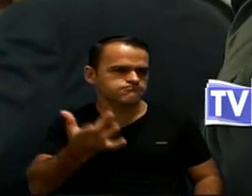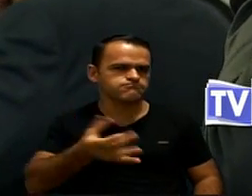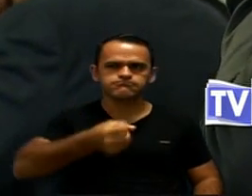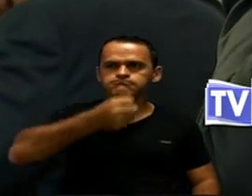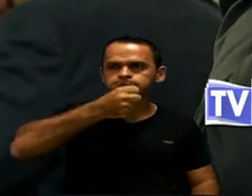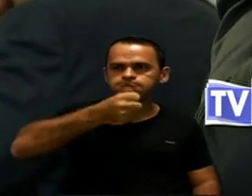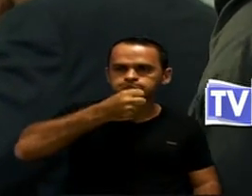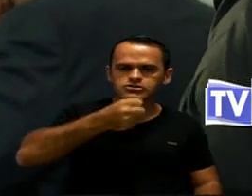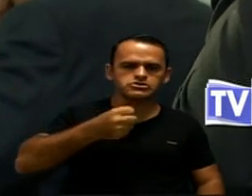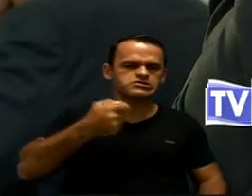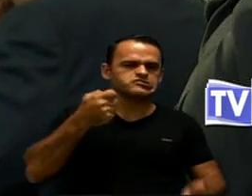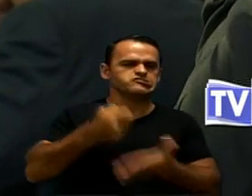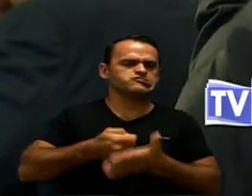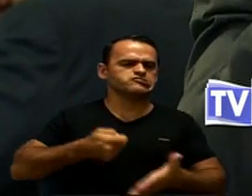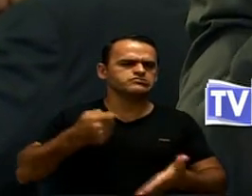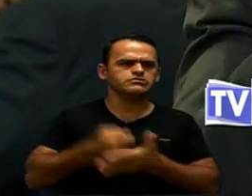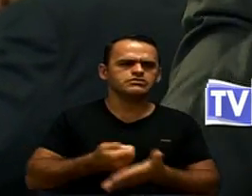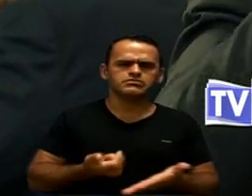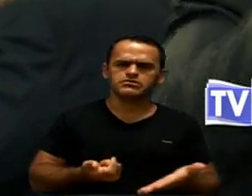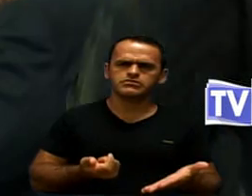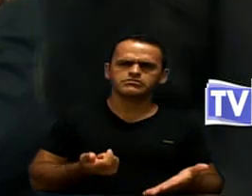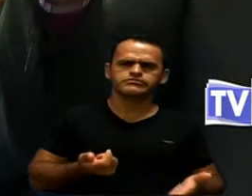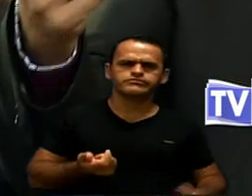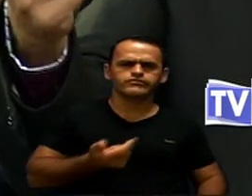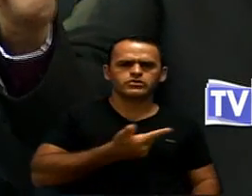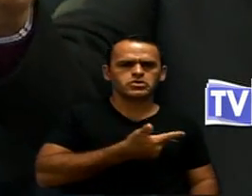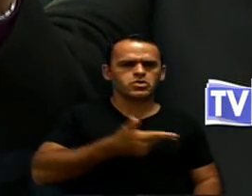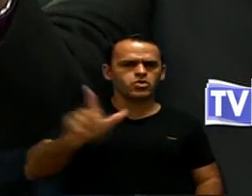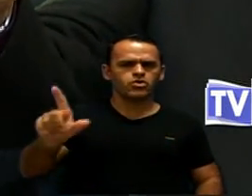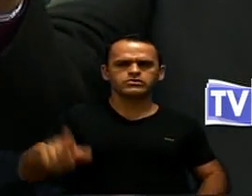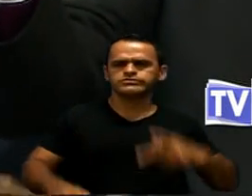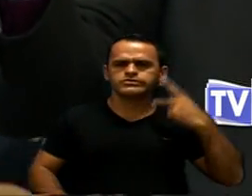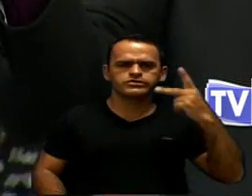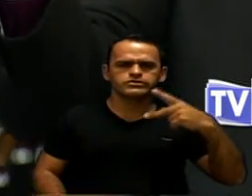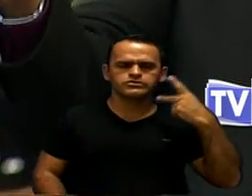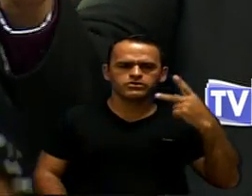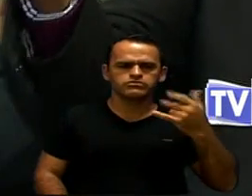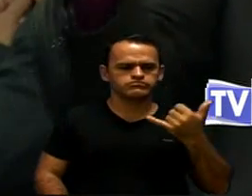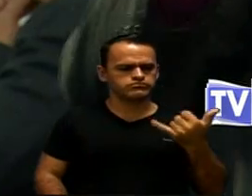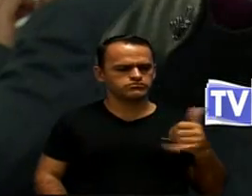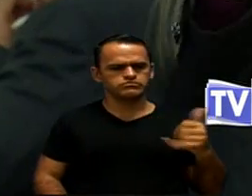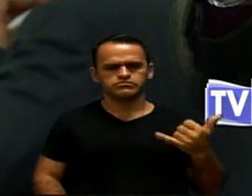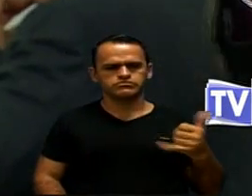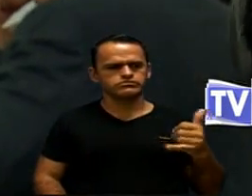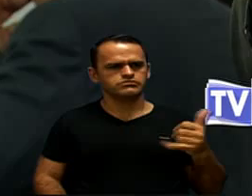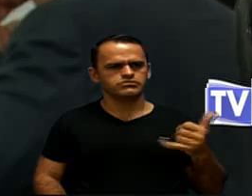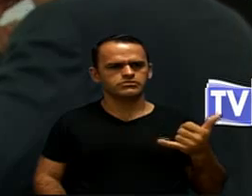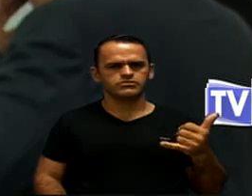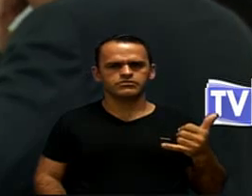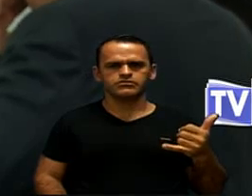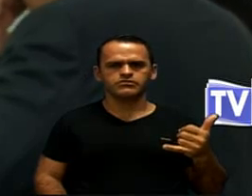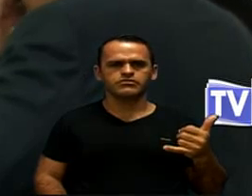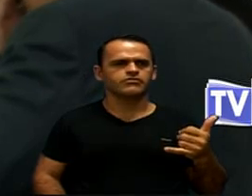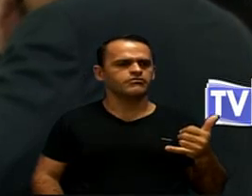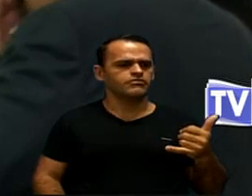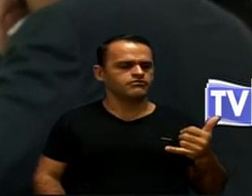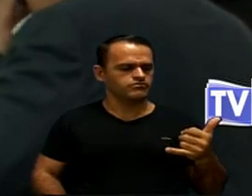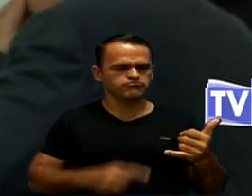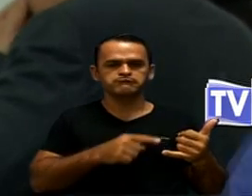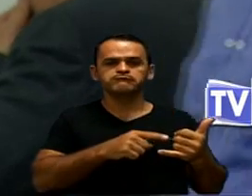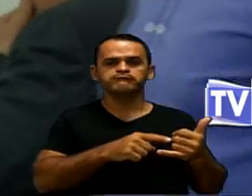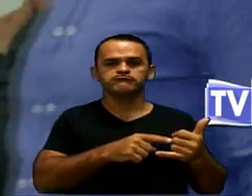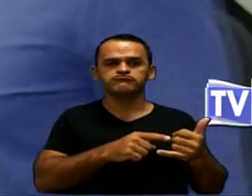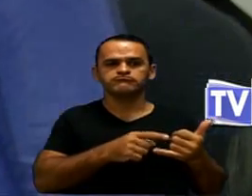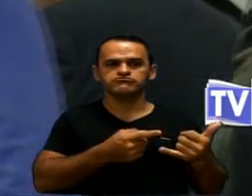microfone, e o telefone de outro vereador tocar e ser anunciado, que tudo bem, ótimo.